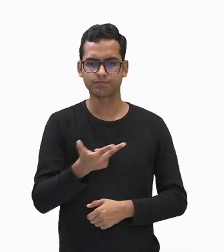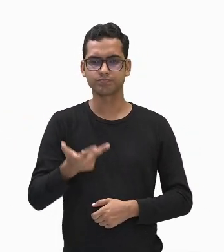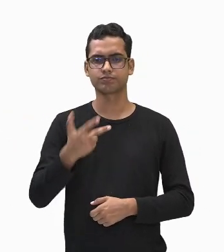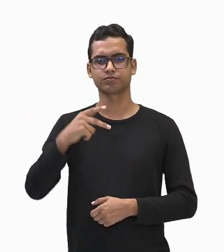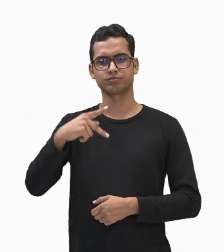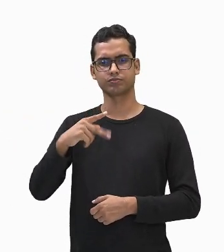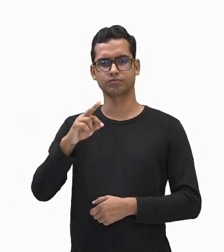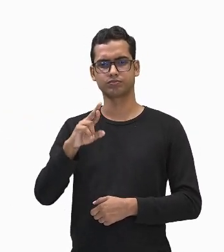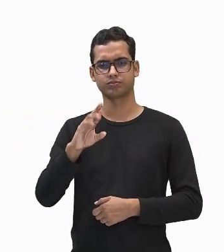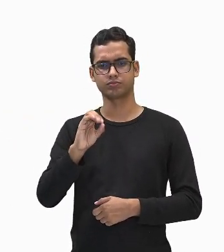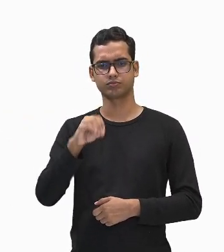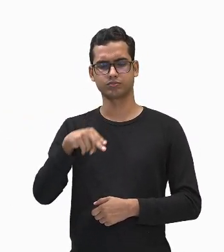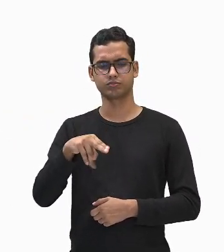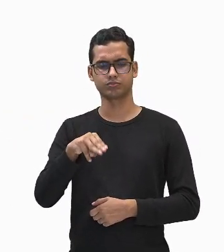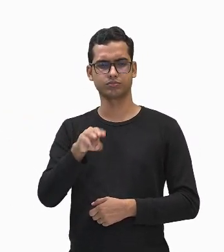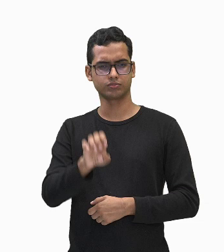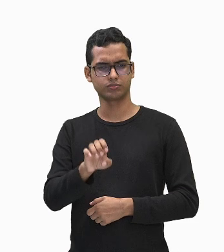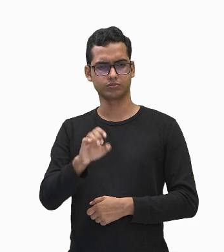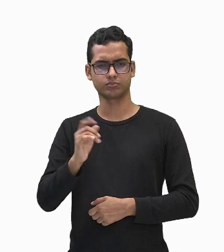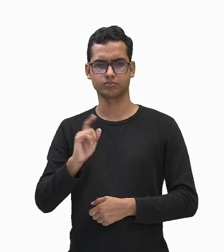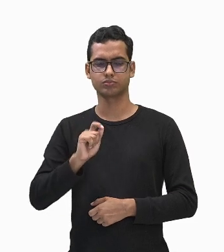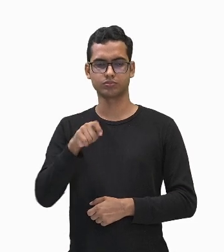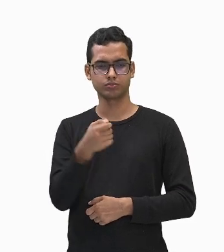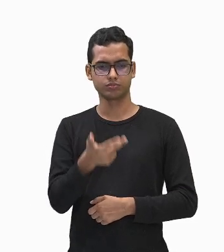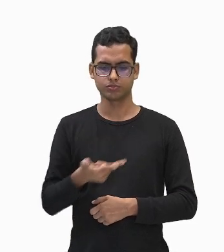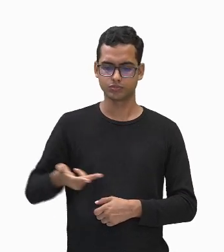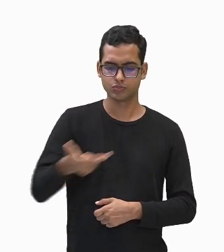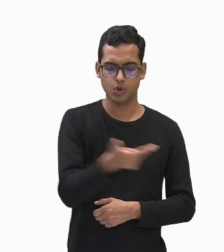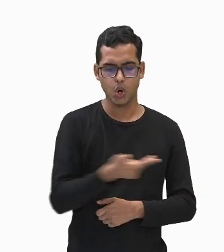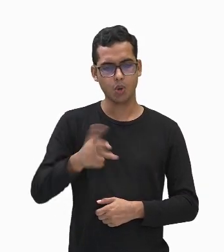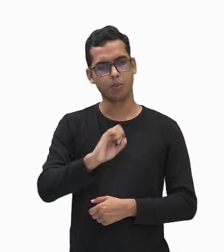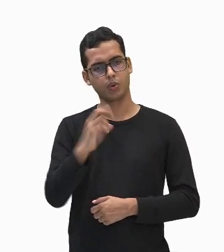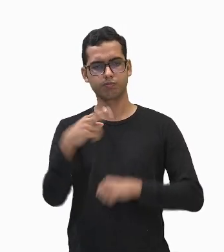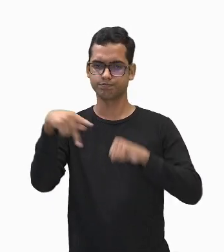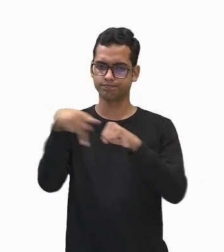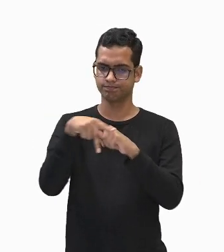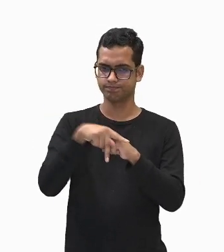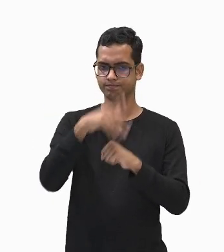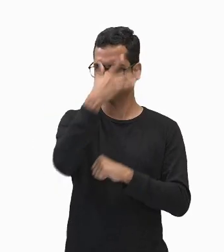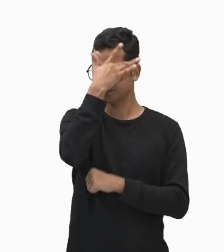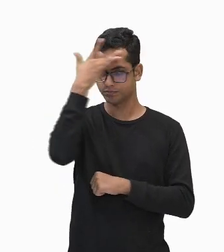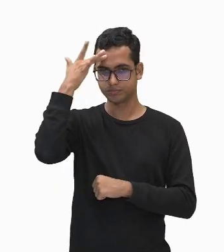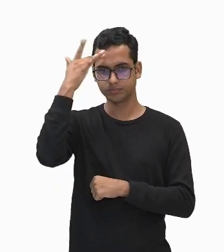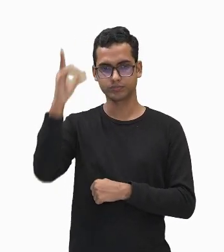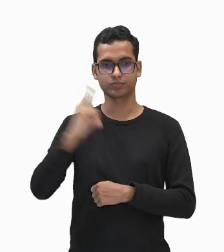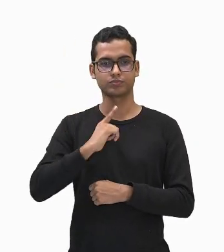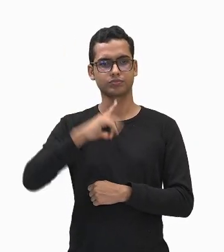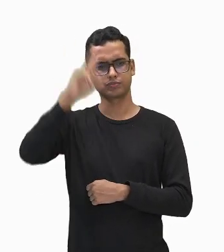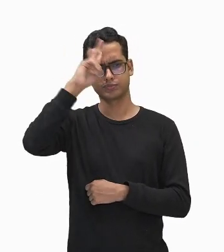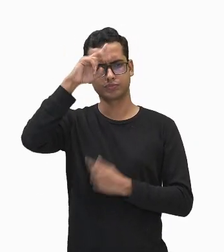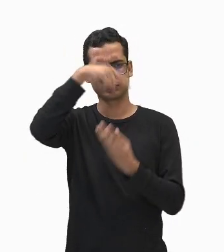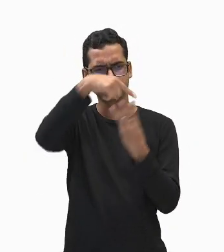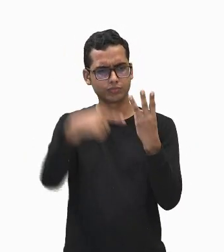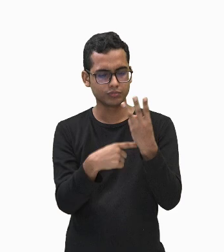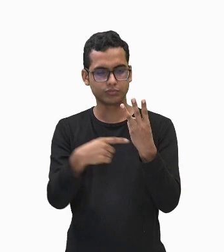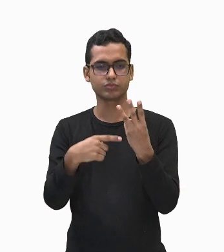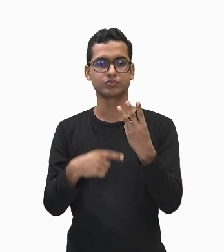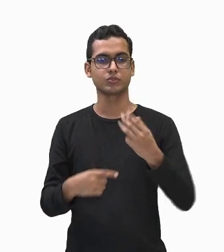pronombres personais. Lembrando que os pronomes são divididos em 3 pessoas. Primeira, segunda e